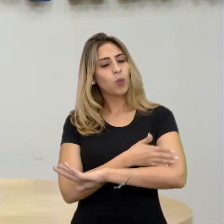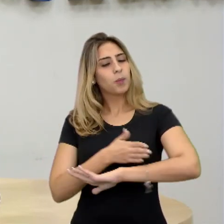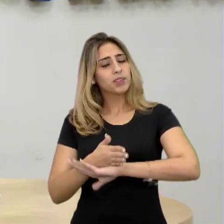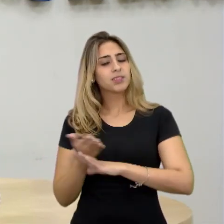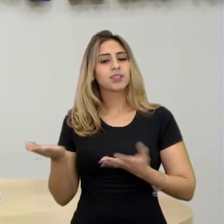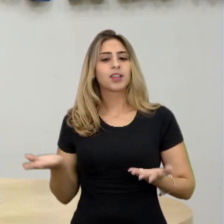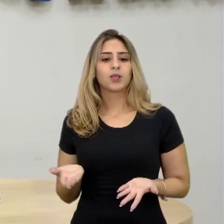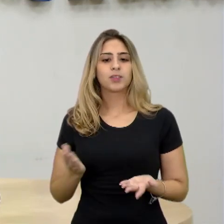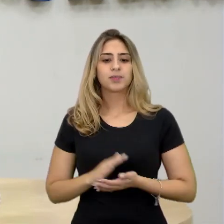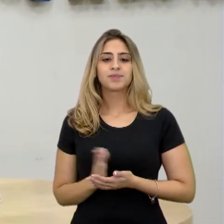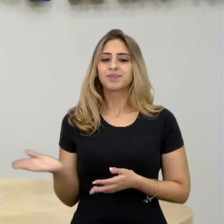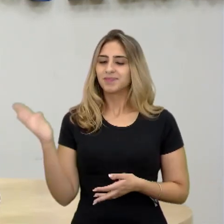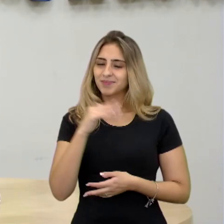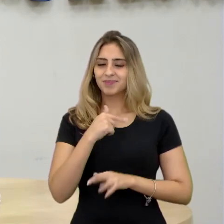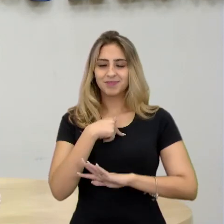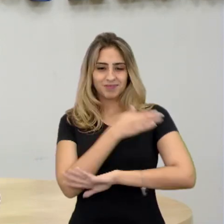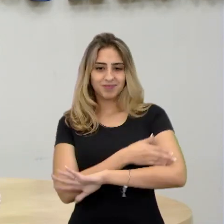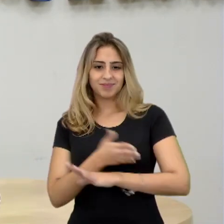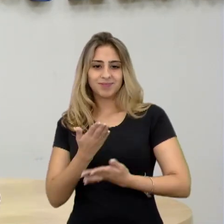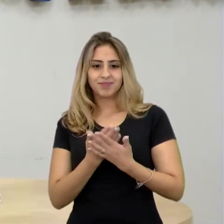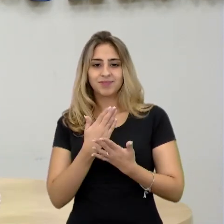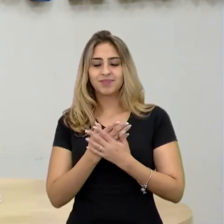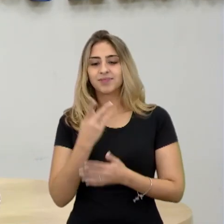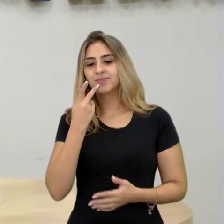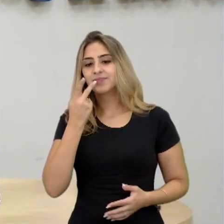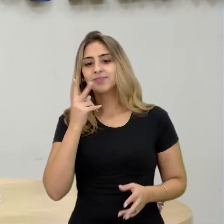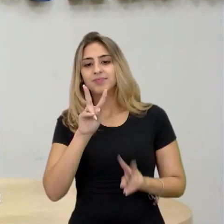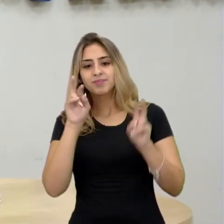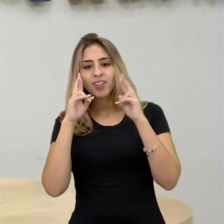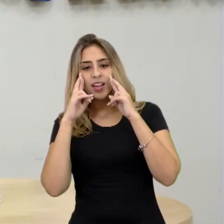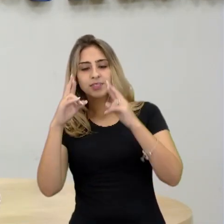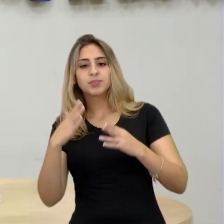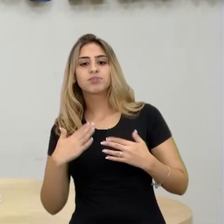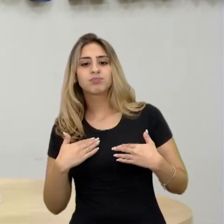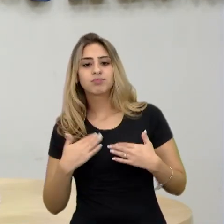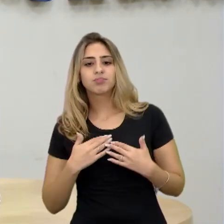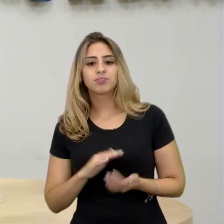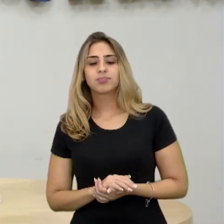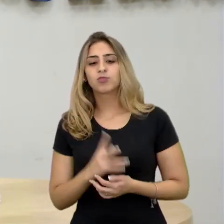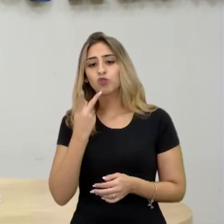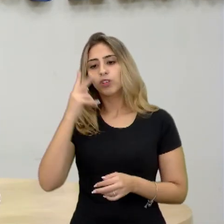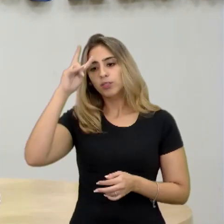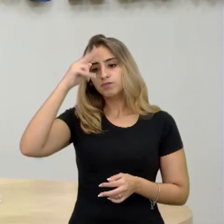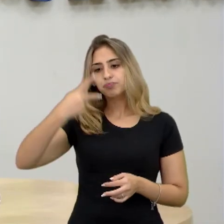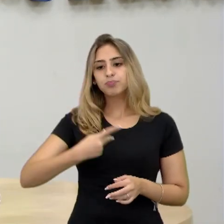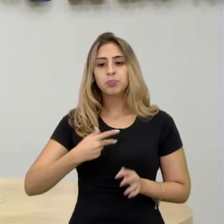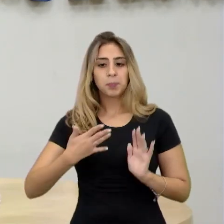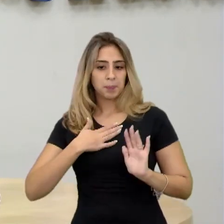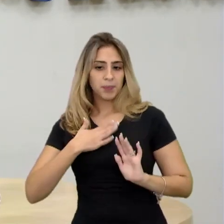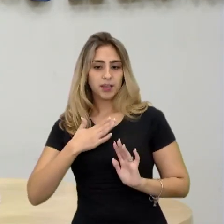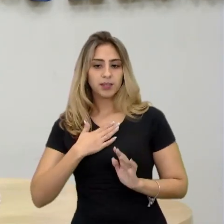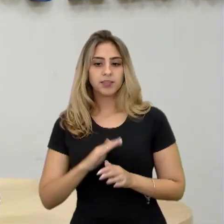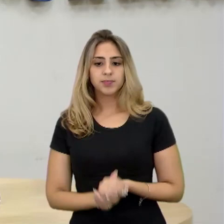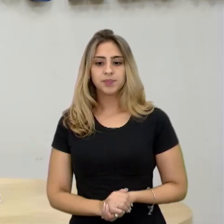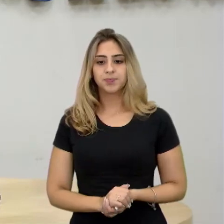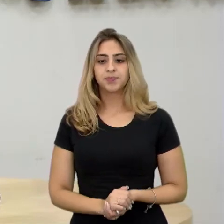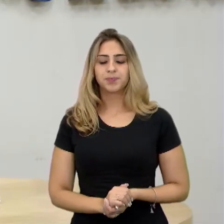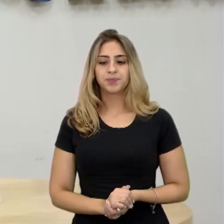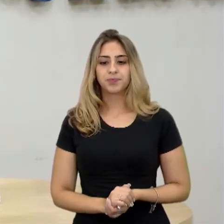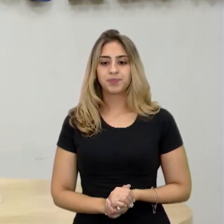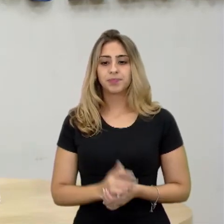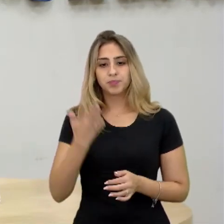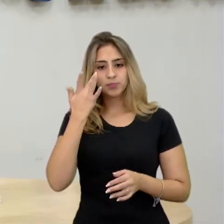E bora lá. Eu falando aí a respeito de mim, né, fazendo uma descrição, né, para o pessoal que tem